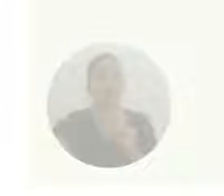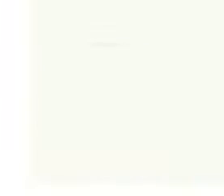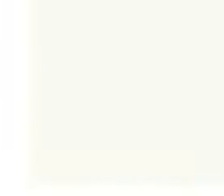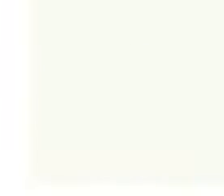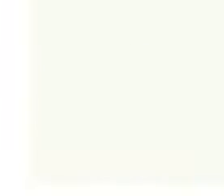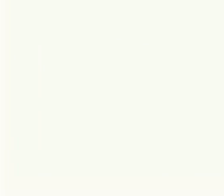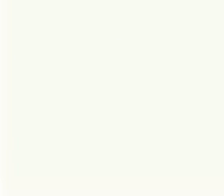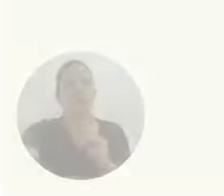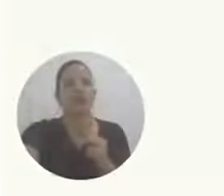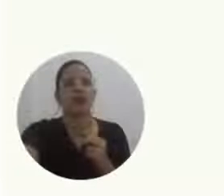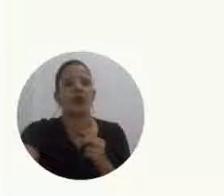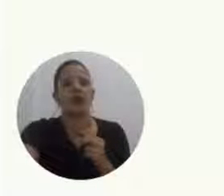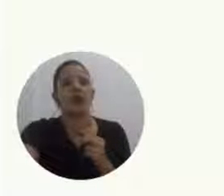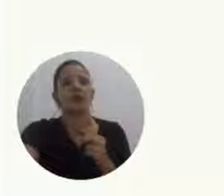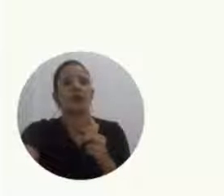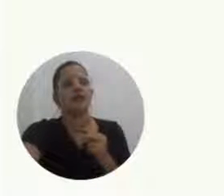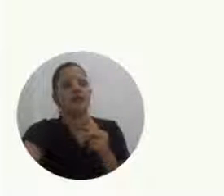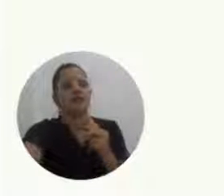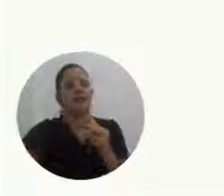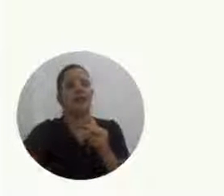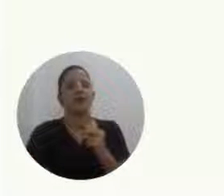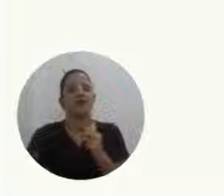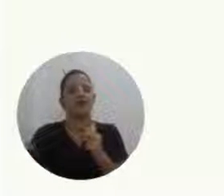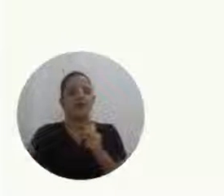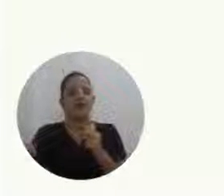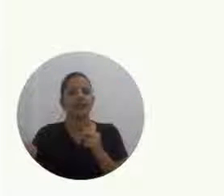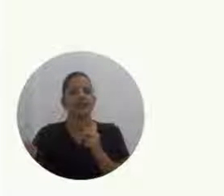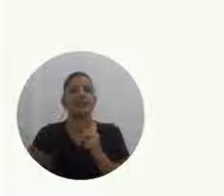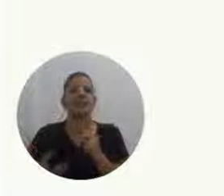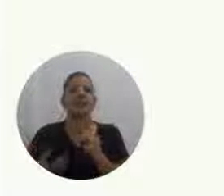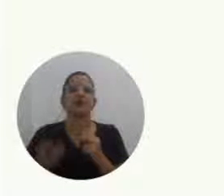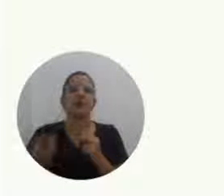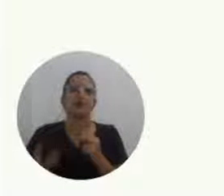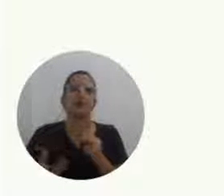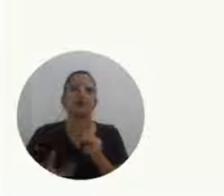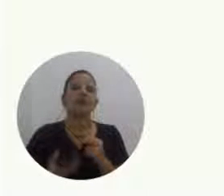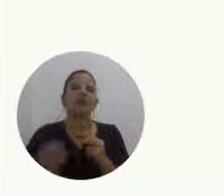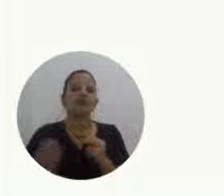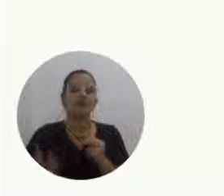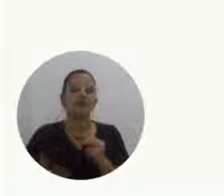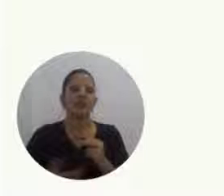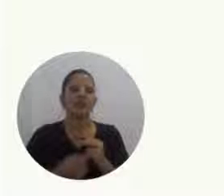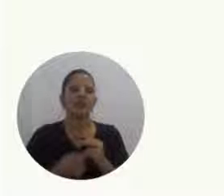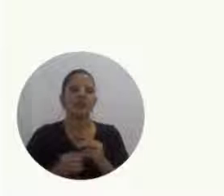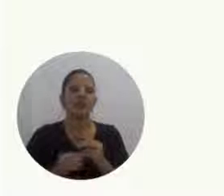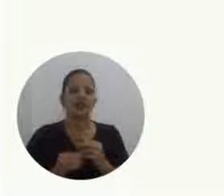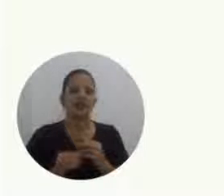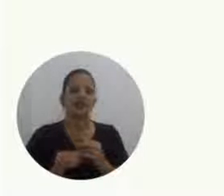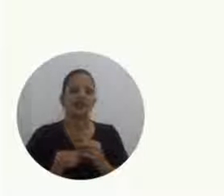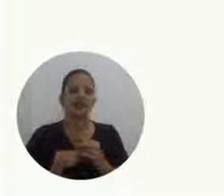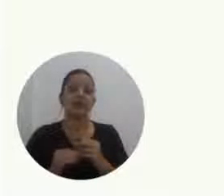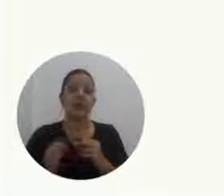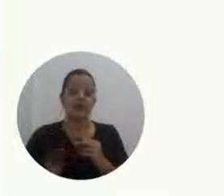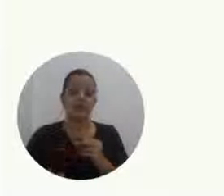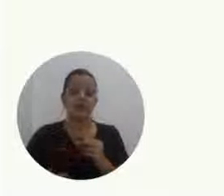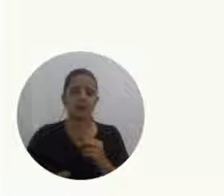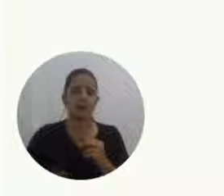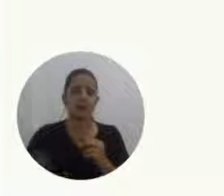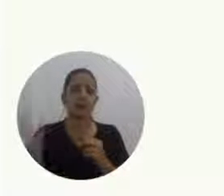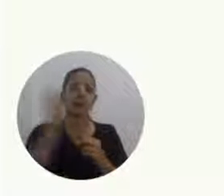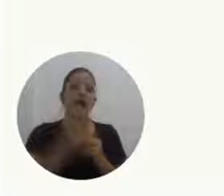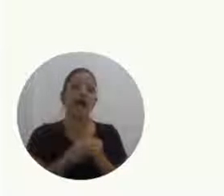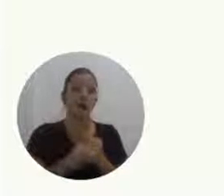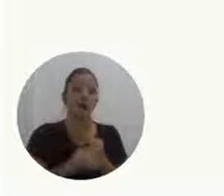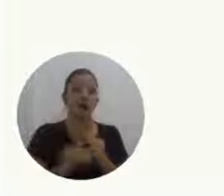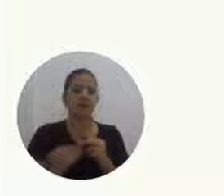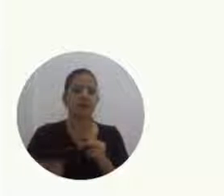concluíram a pesquisa. Antes da primeira pergunta, houve a declaração de ler o termo de consentimento livre e esclarecido